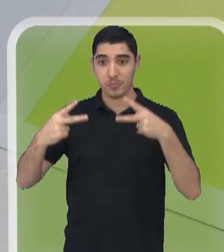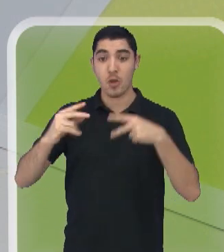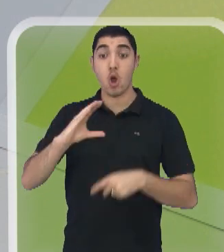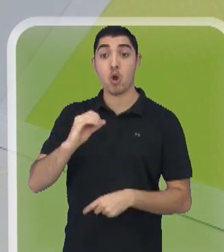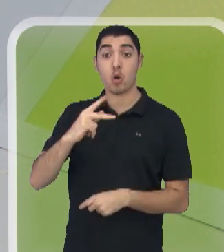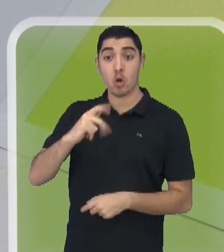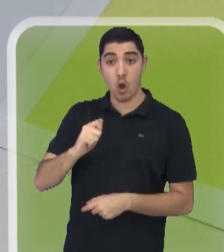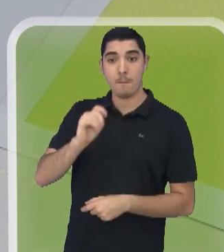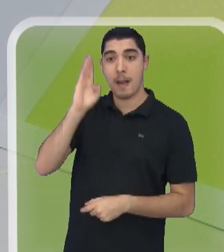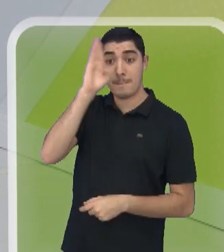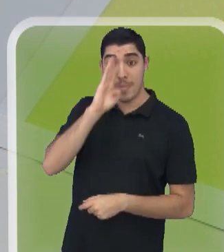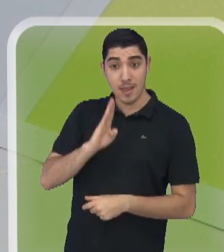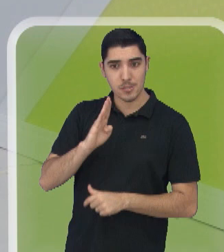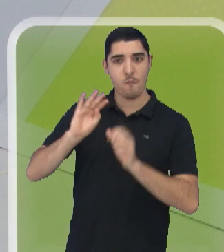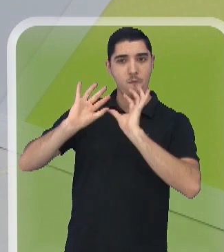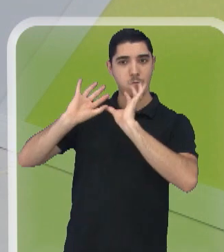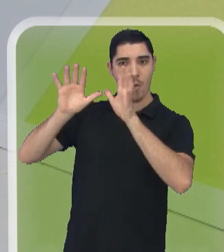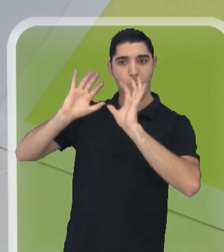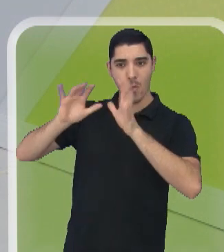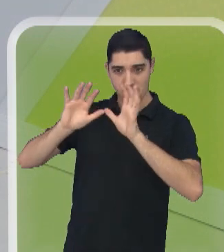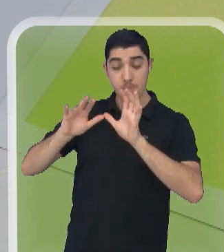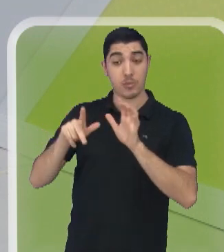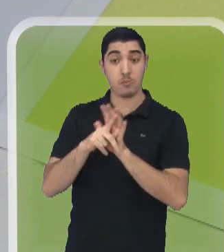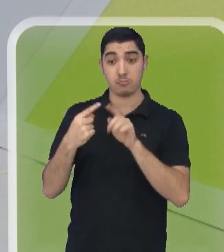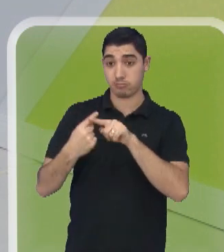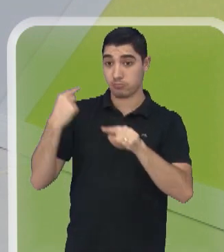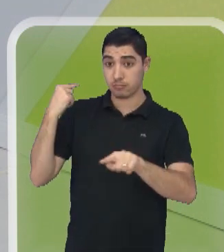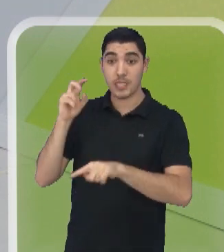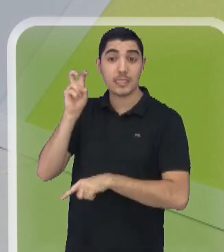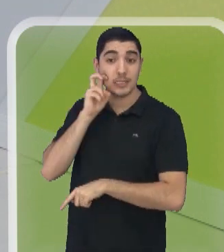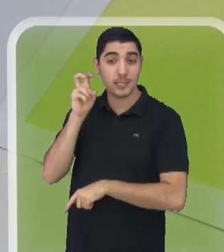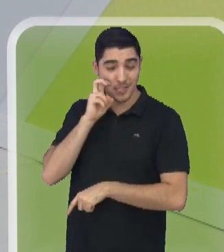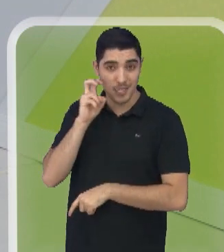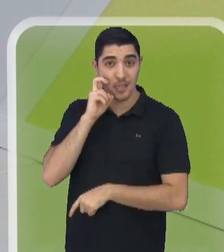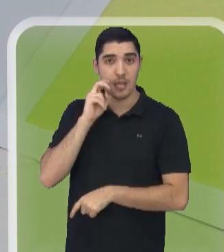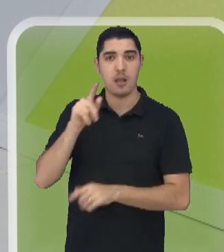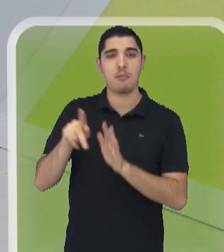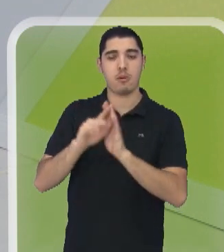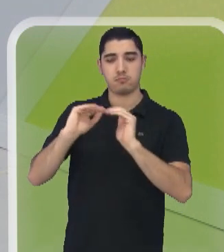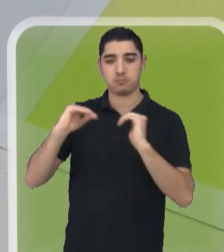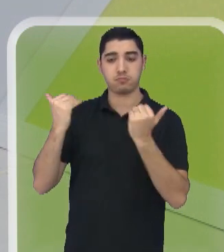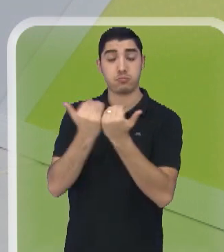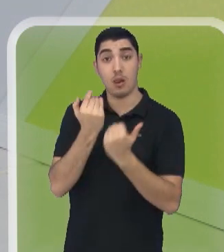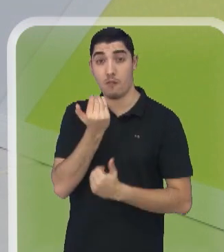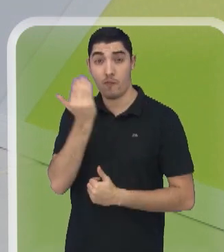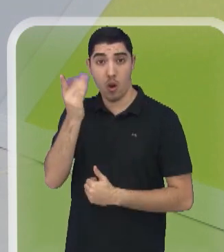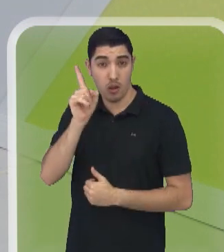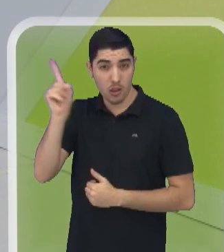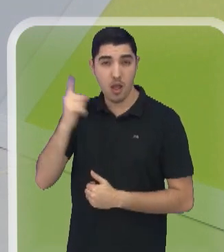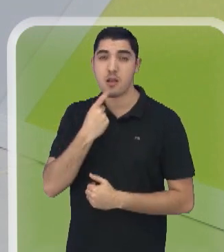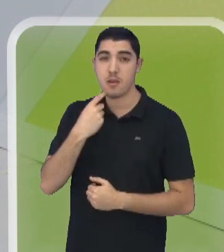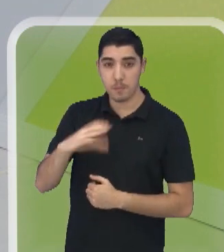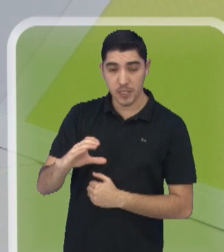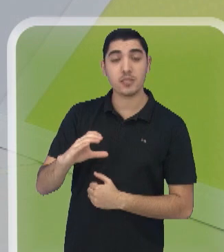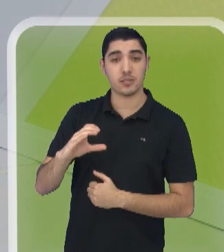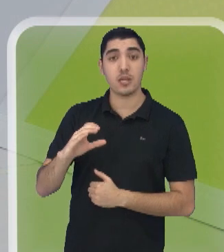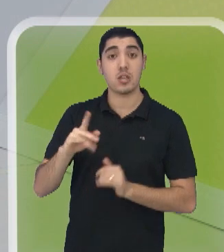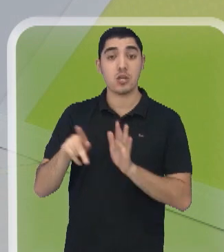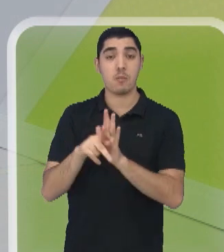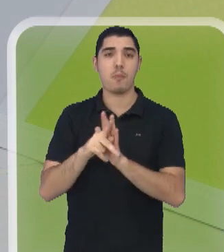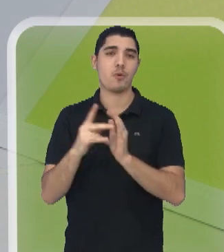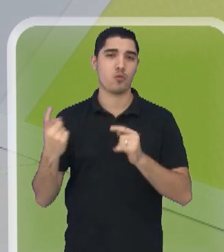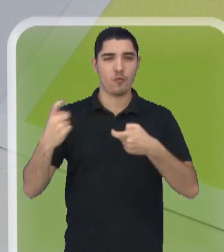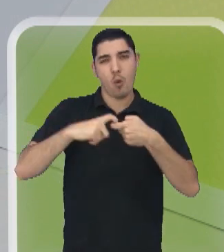Copa Brasil de Vôlei. A partida realizada na última quinta-feira no ginásio Taquaral teve várias reviravoltas com o time do técnico Carlos